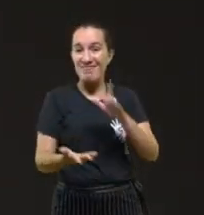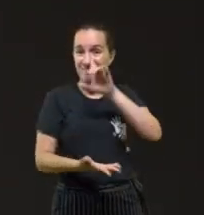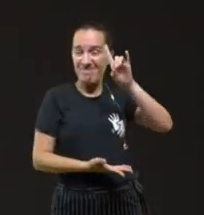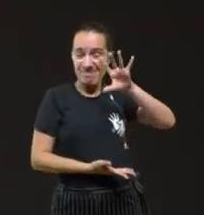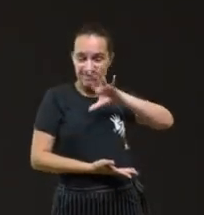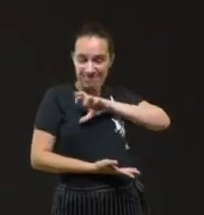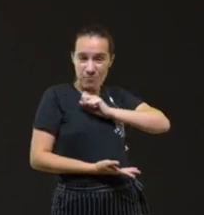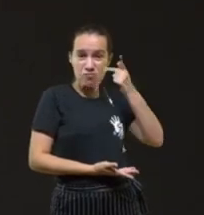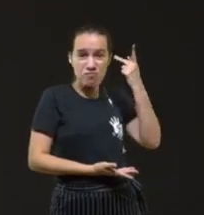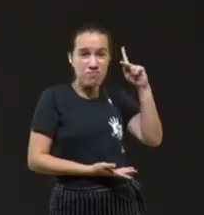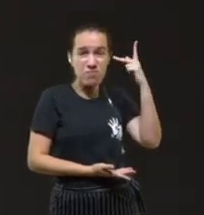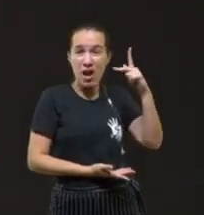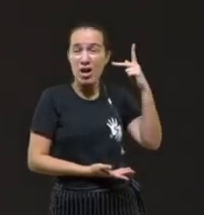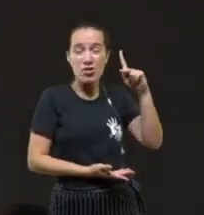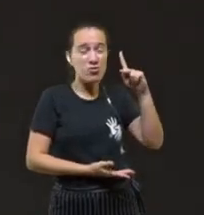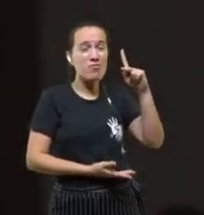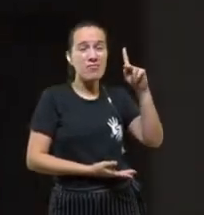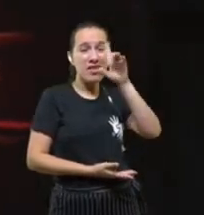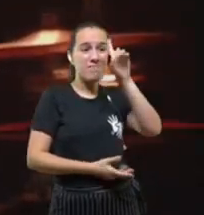Deus é